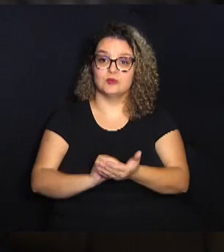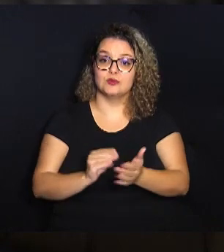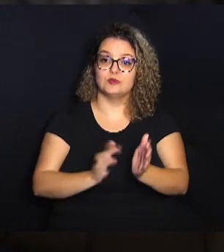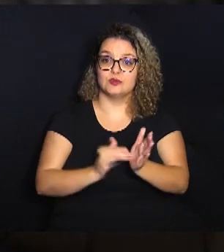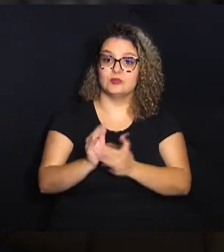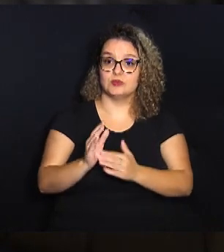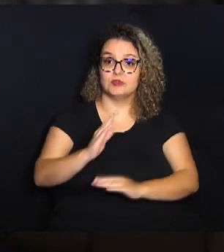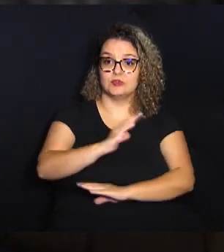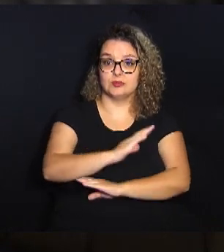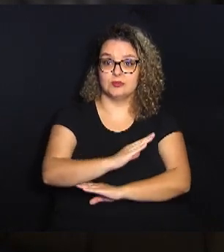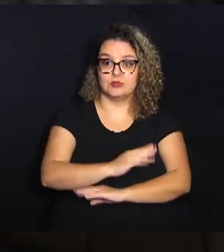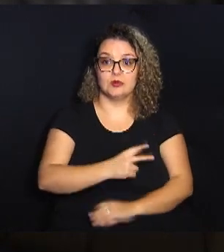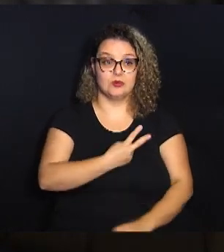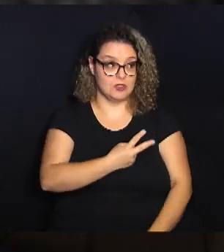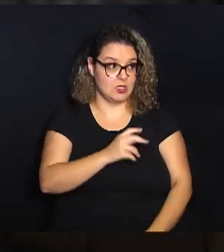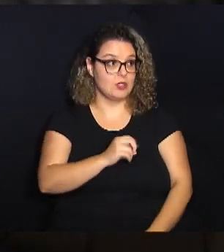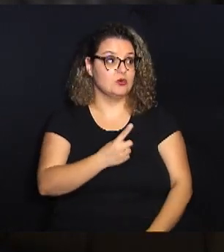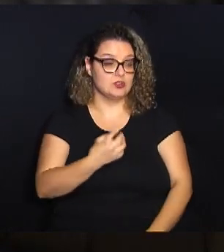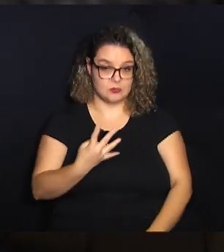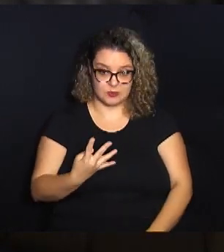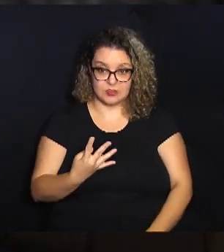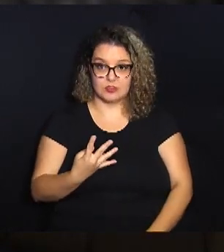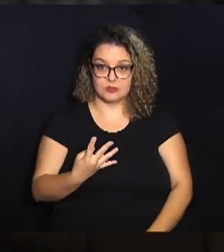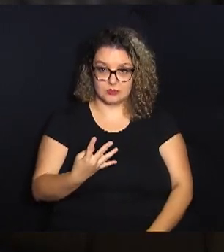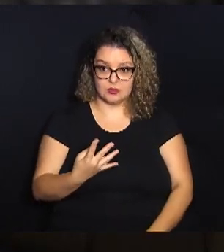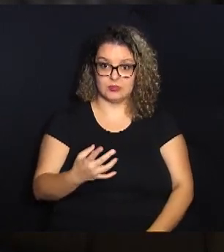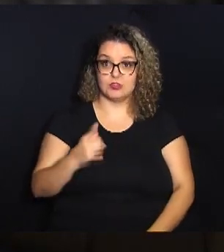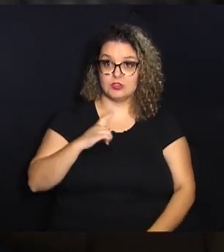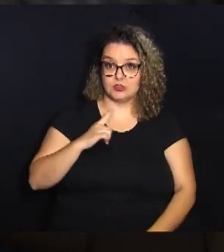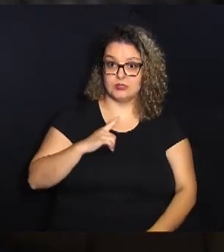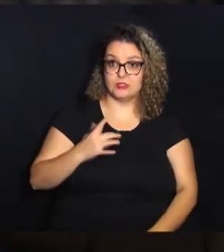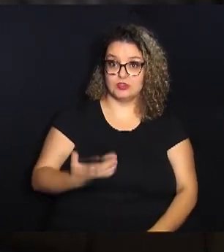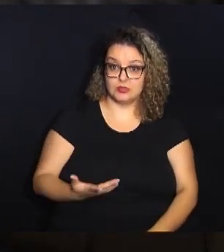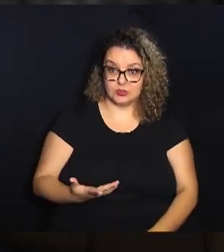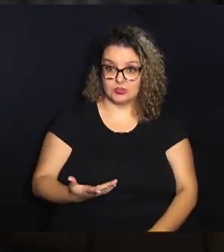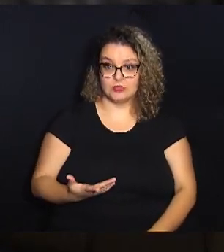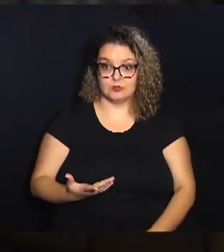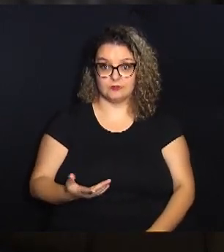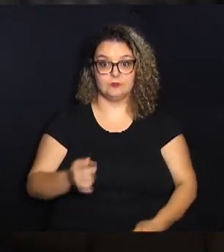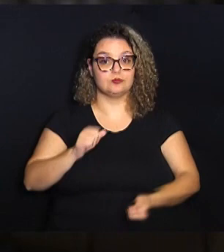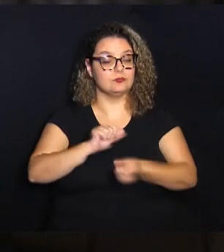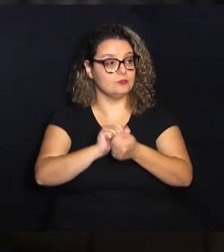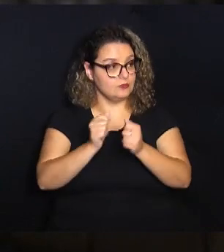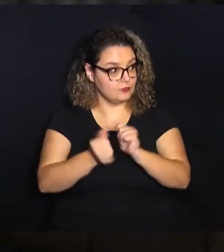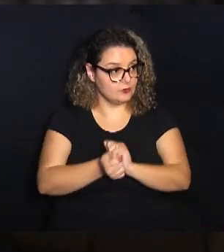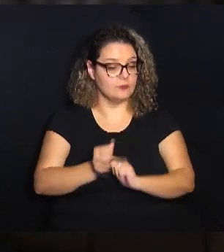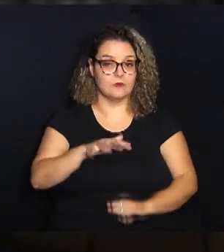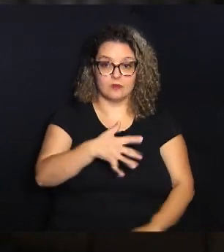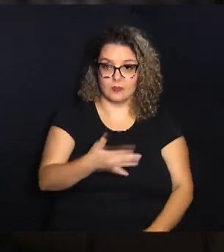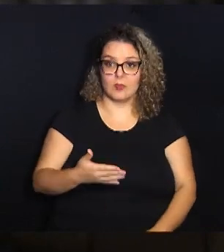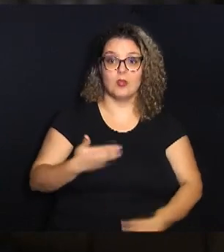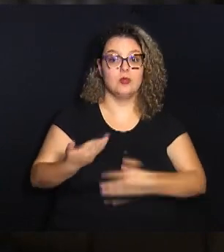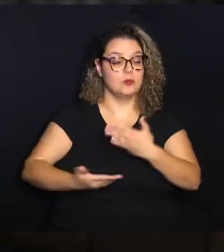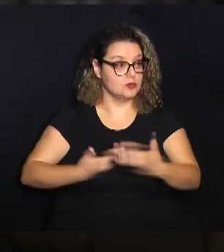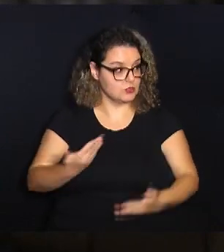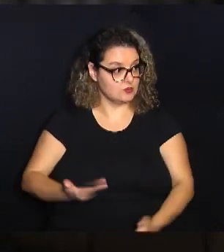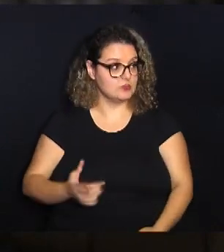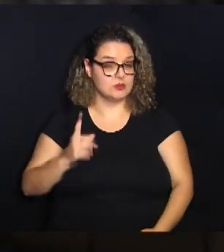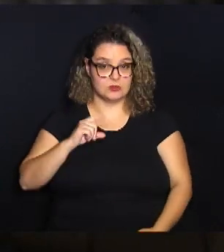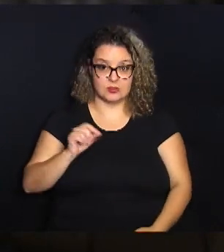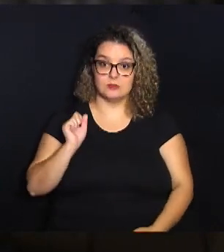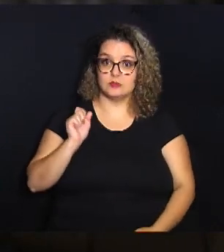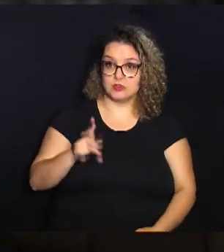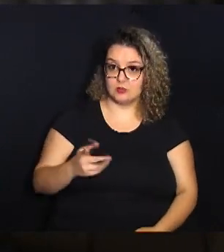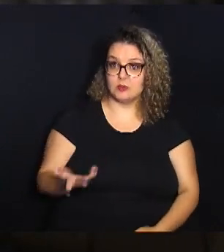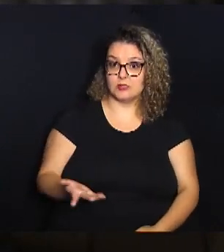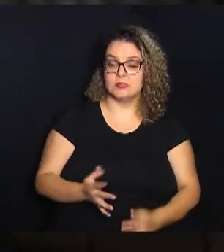da Câmara foi em 2014 e havia necessidade de recompor o quadro por servidores que saíram, que se